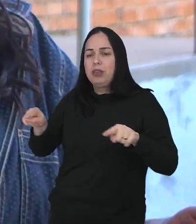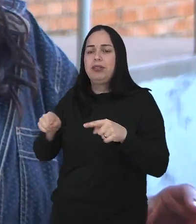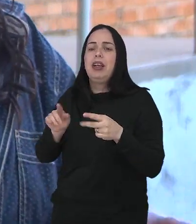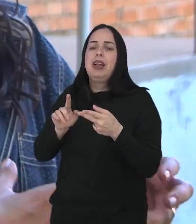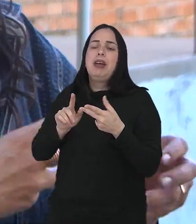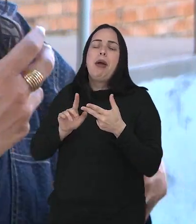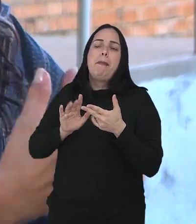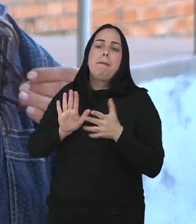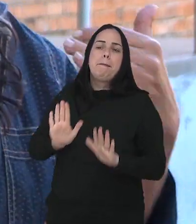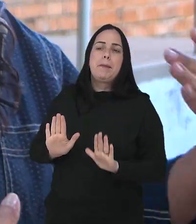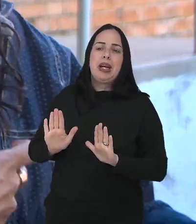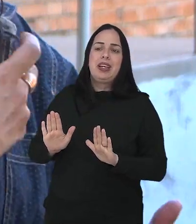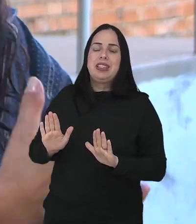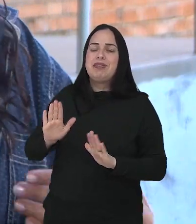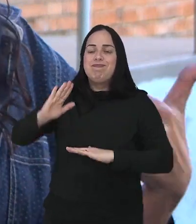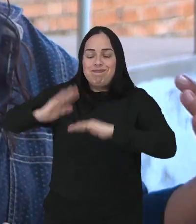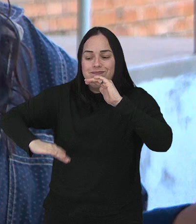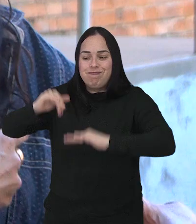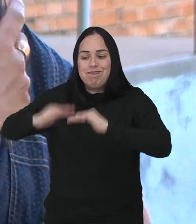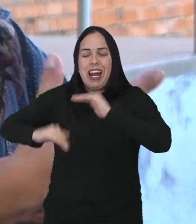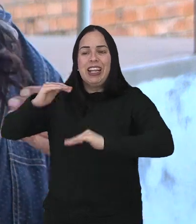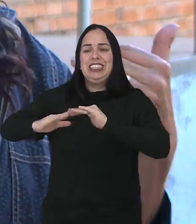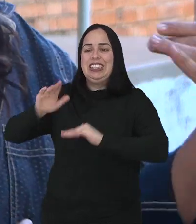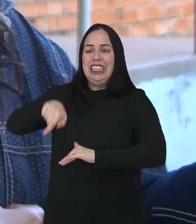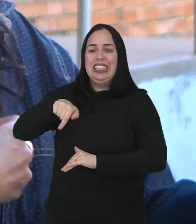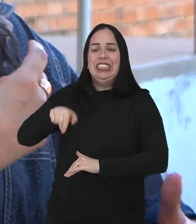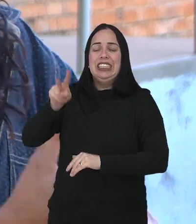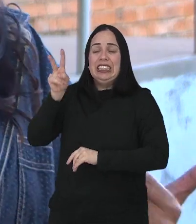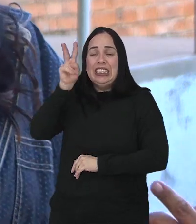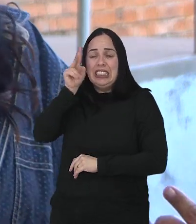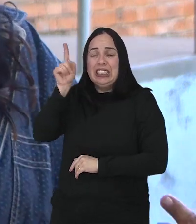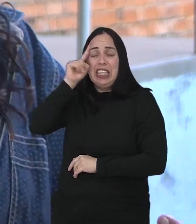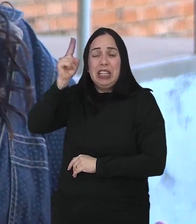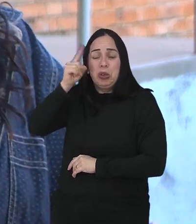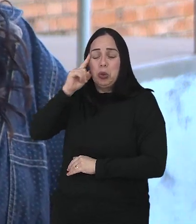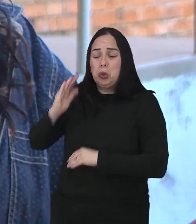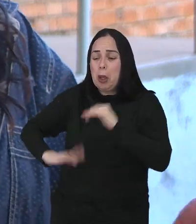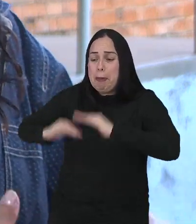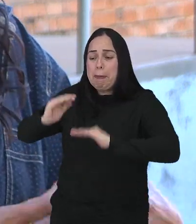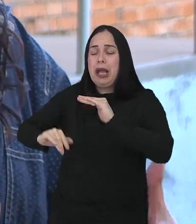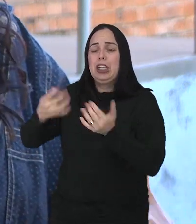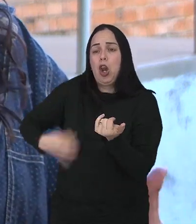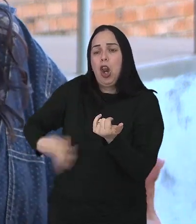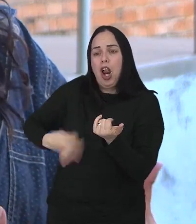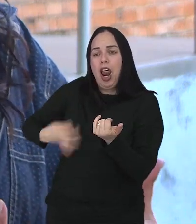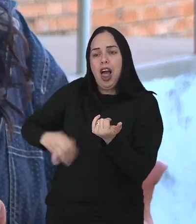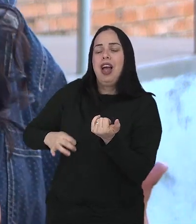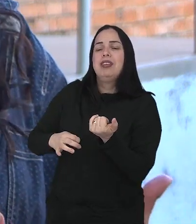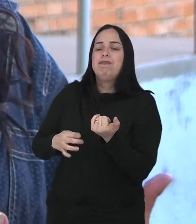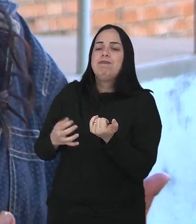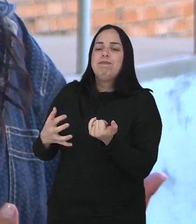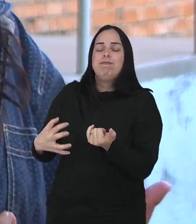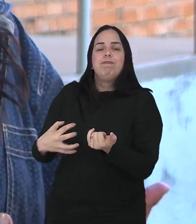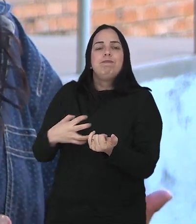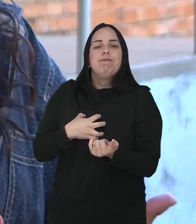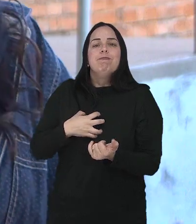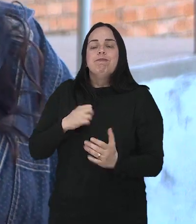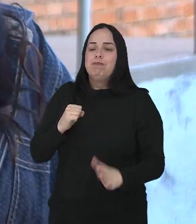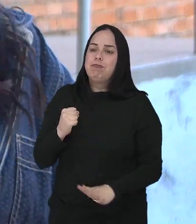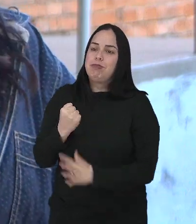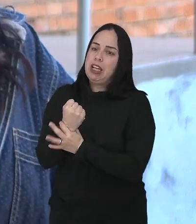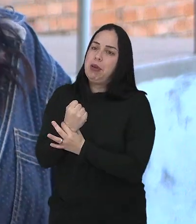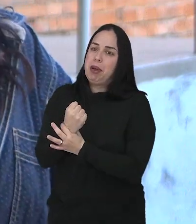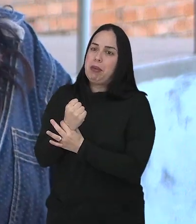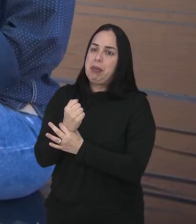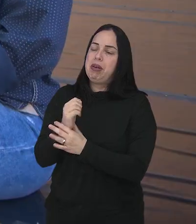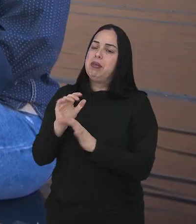enfim. Mas é a prática semanal, a prática diária, sabe? Dá aquela segurança